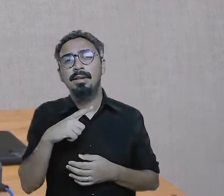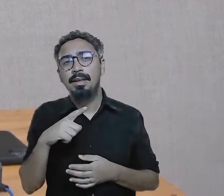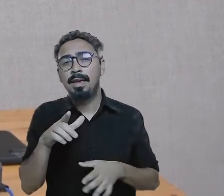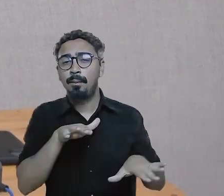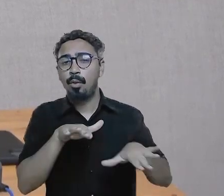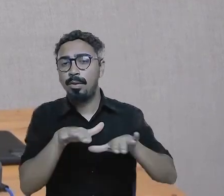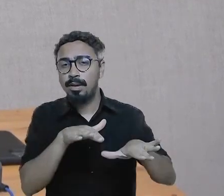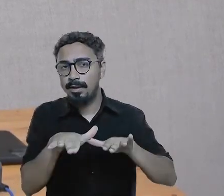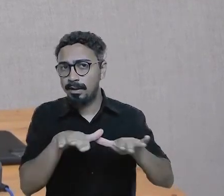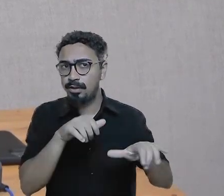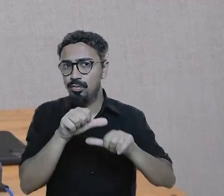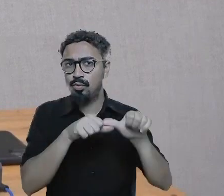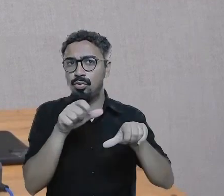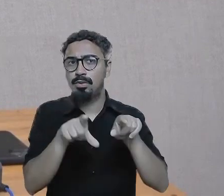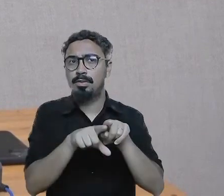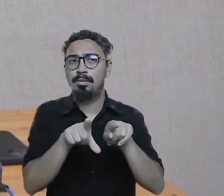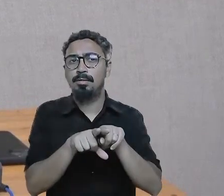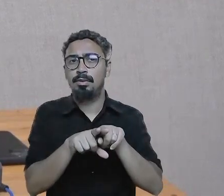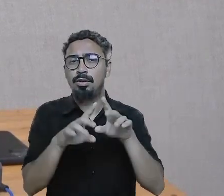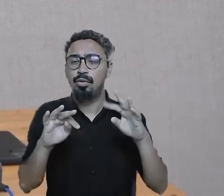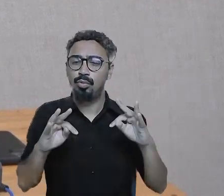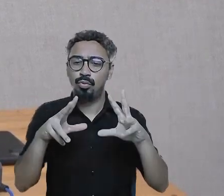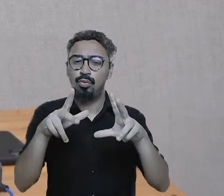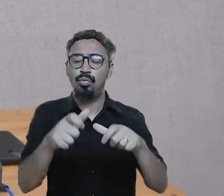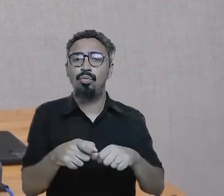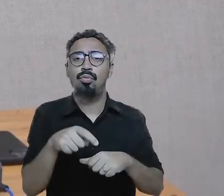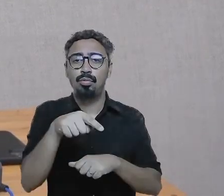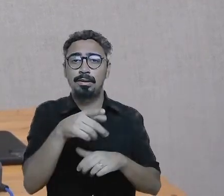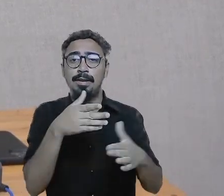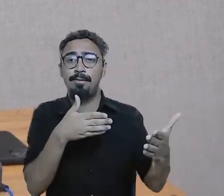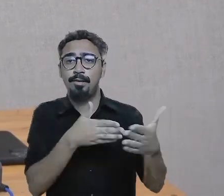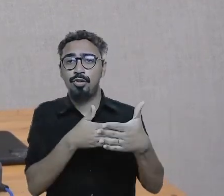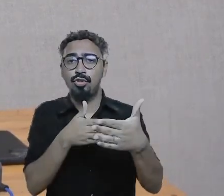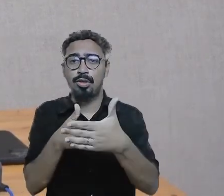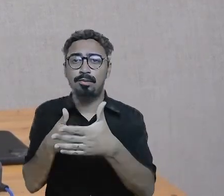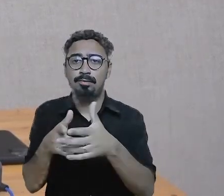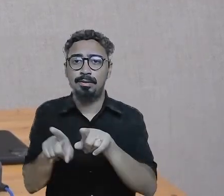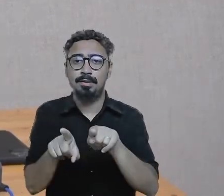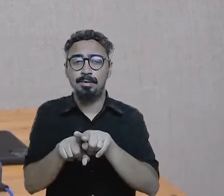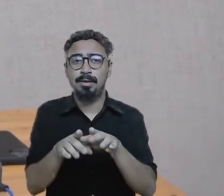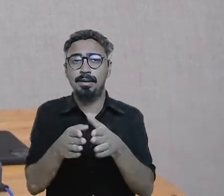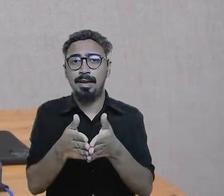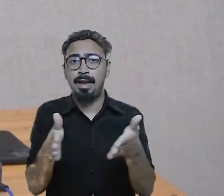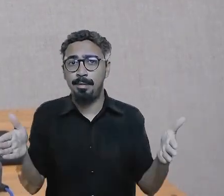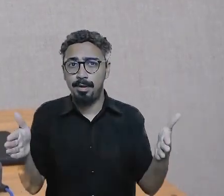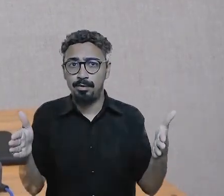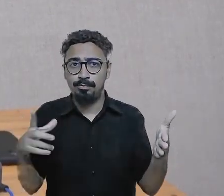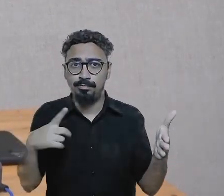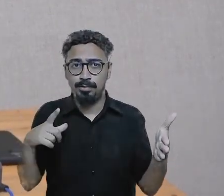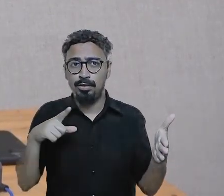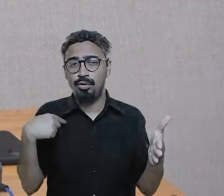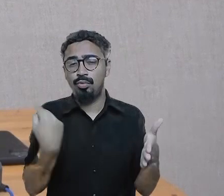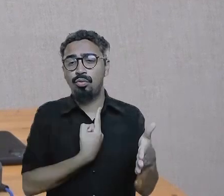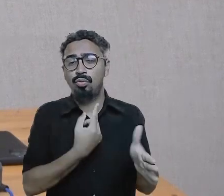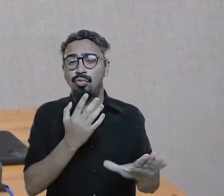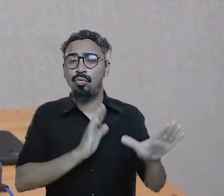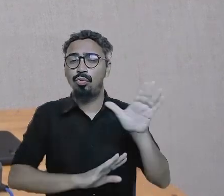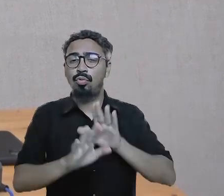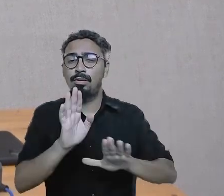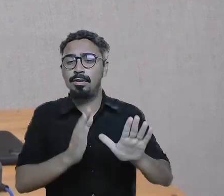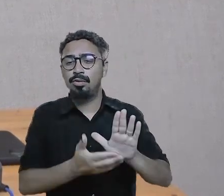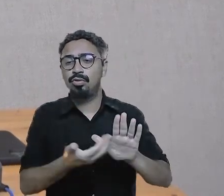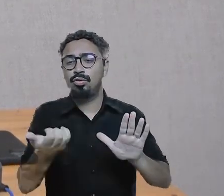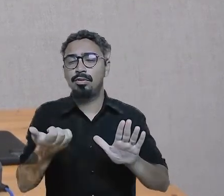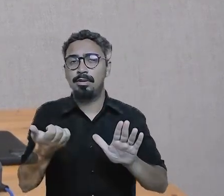não tudo de viabilidade do que tá fechado e do que tá aberto vai a gente Tomou o cuidado também de tirar da administração